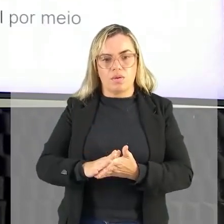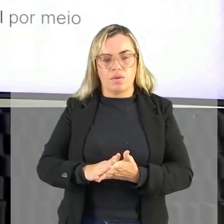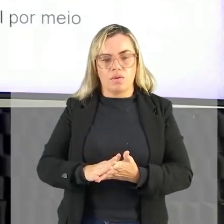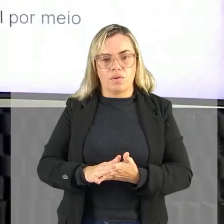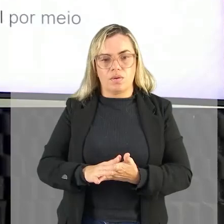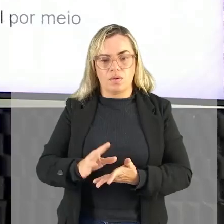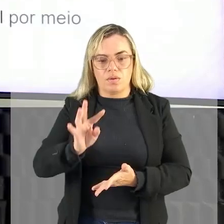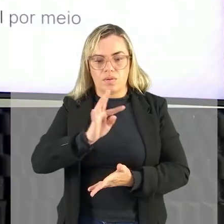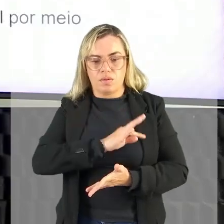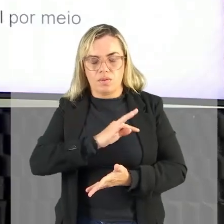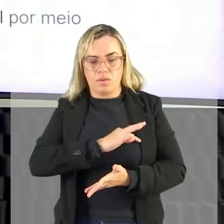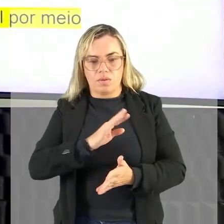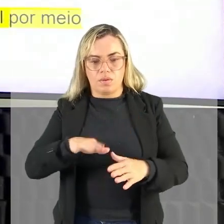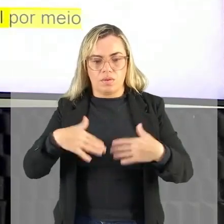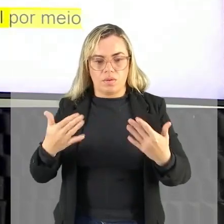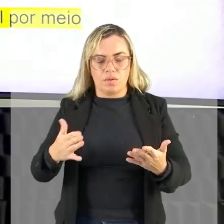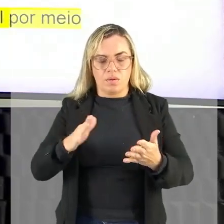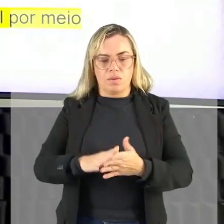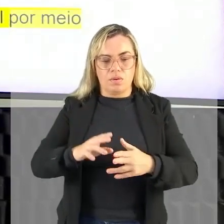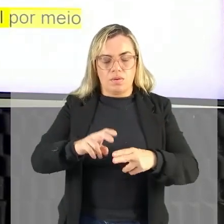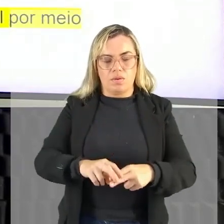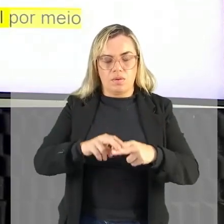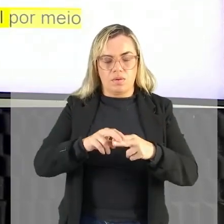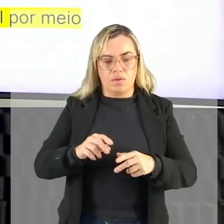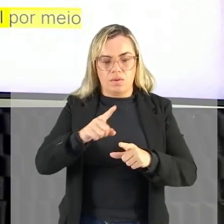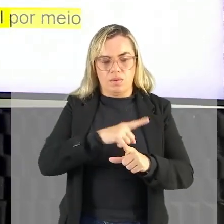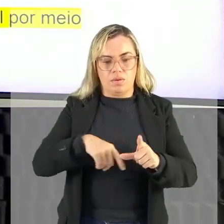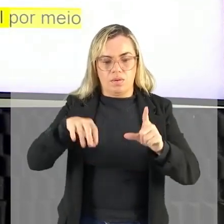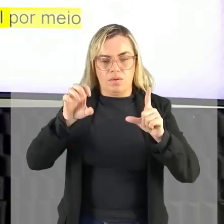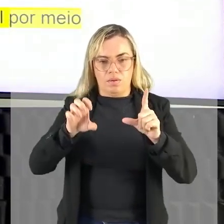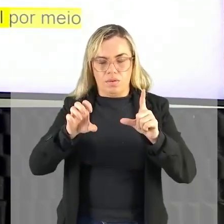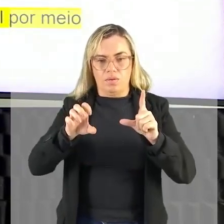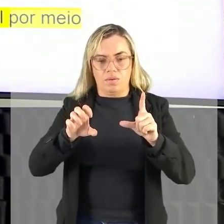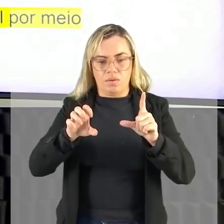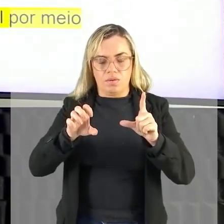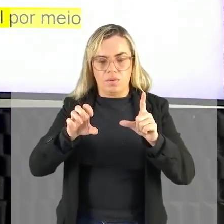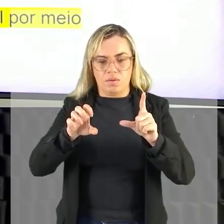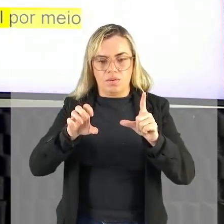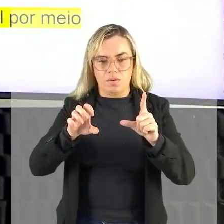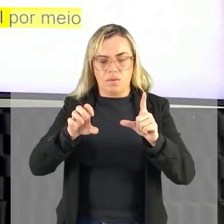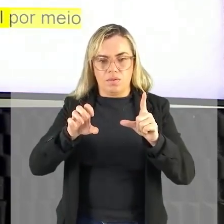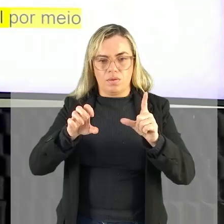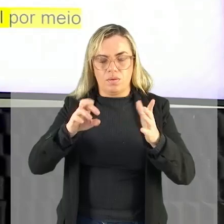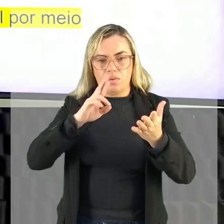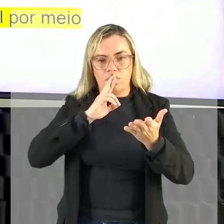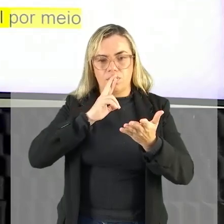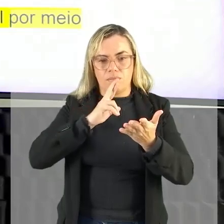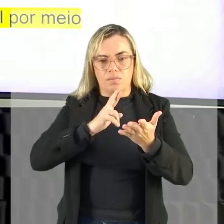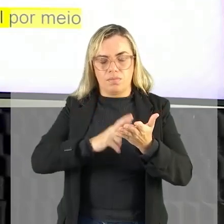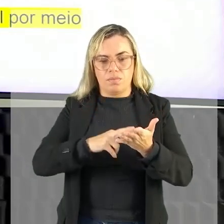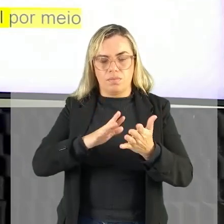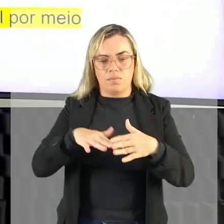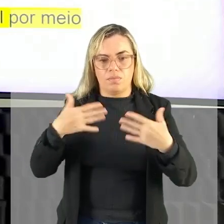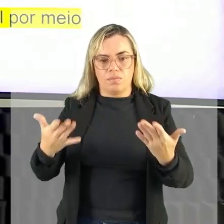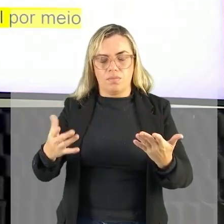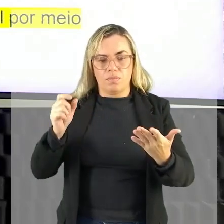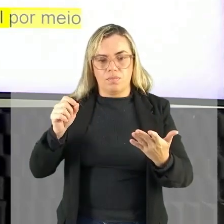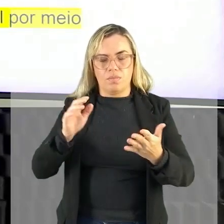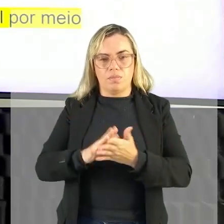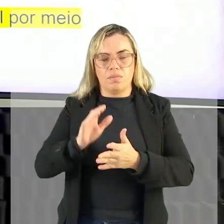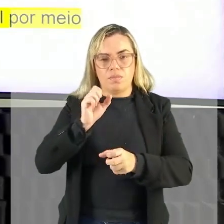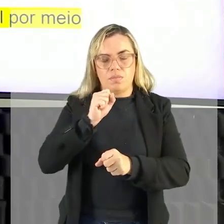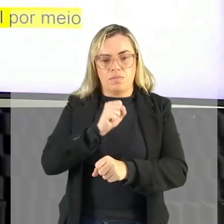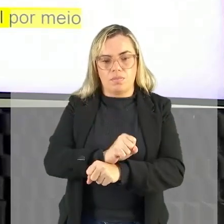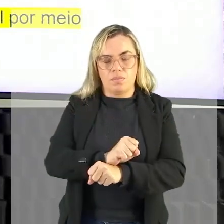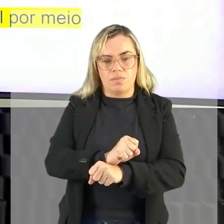transcriptase reversa. Portanto, a letra E é a opção que responde a questão, tá? Então, a gente